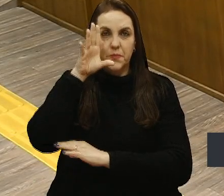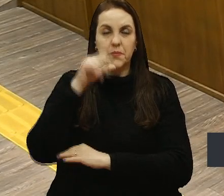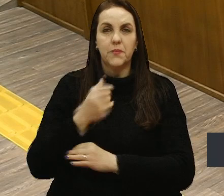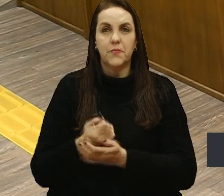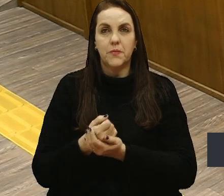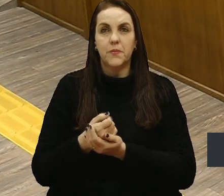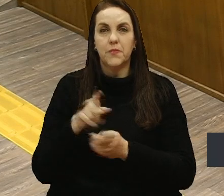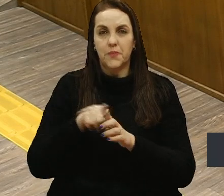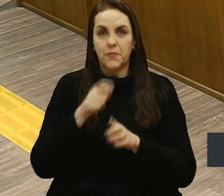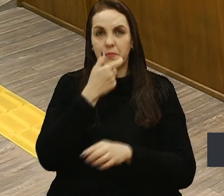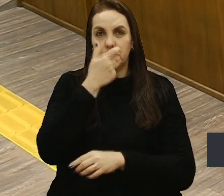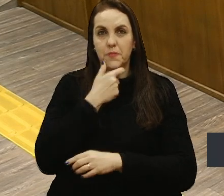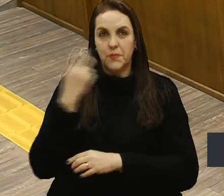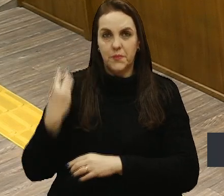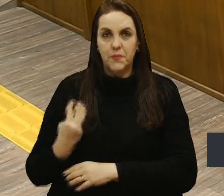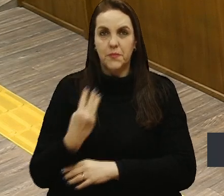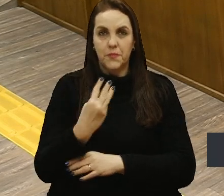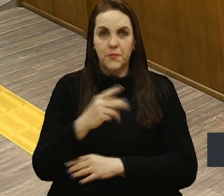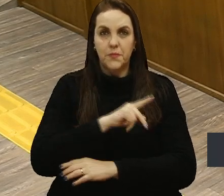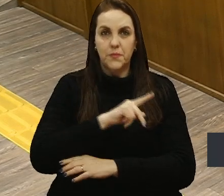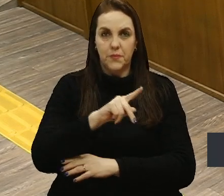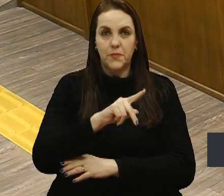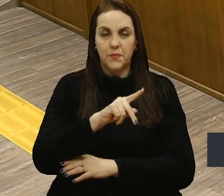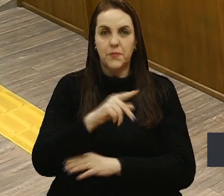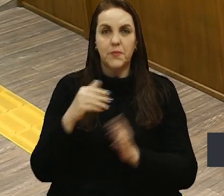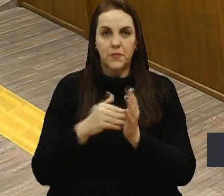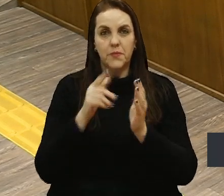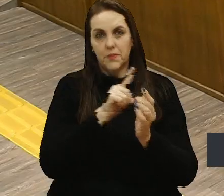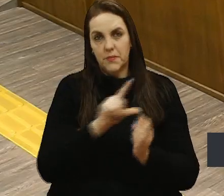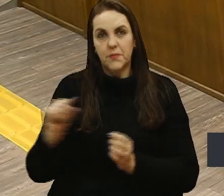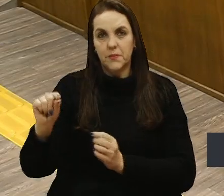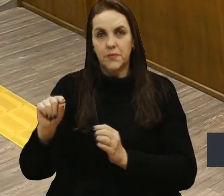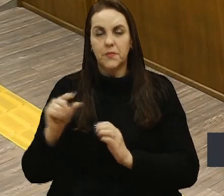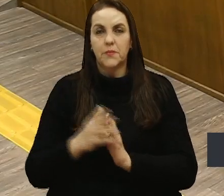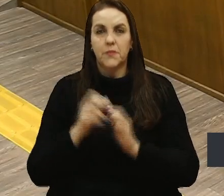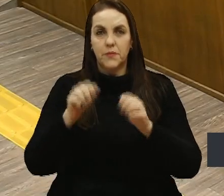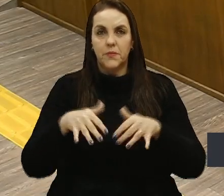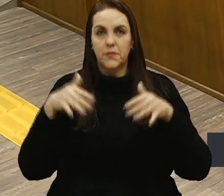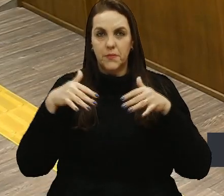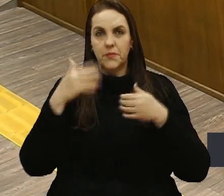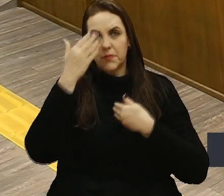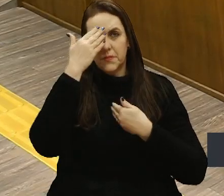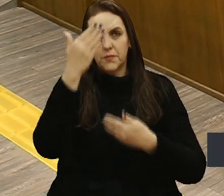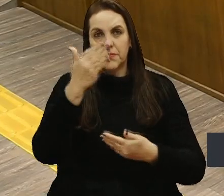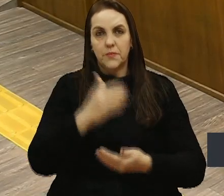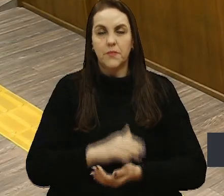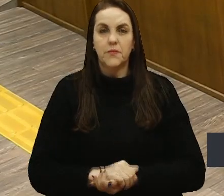acompanhem o trio, bem como o presidente Bertotto, até a saída do plenário. Muito obrigado.